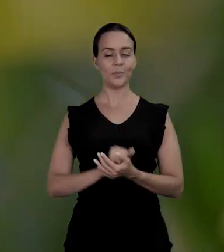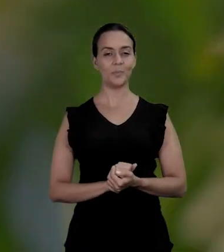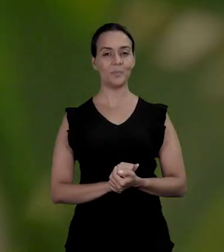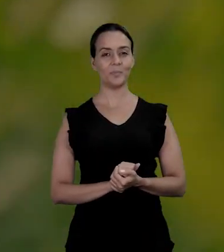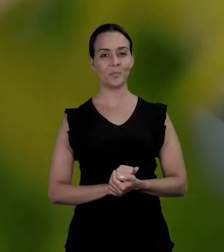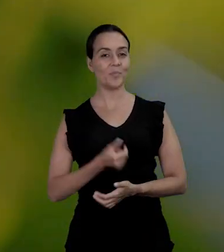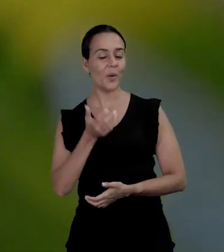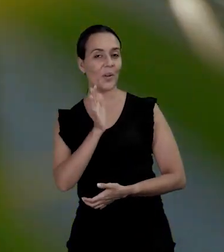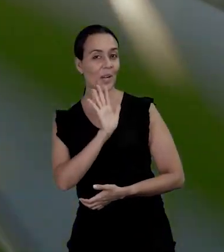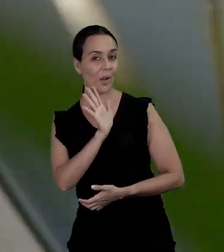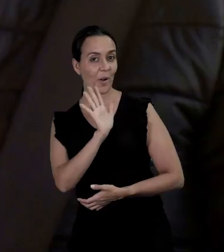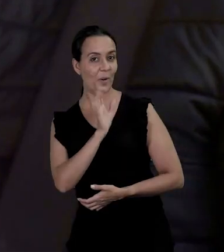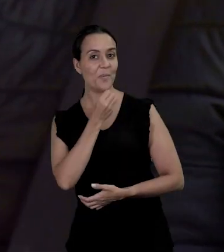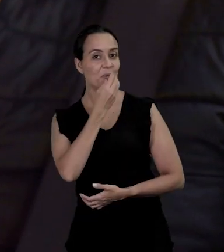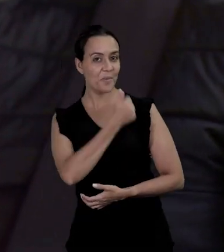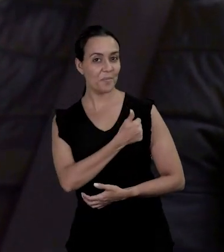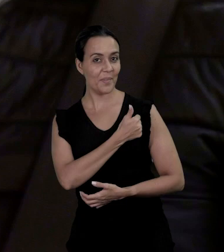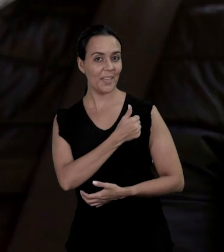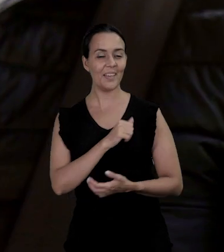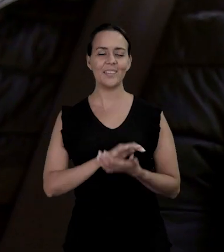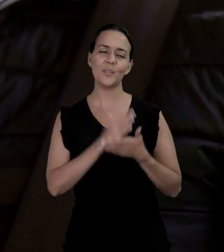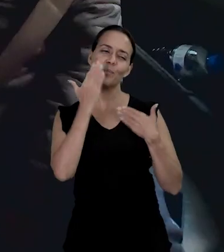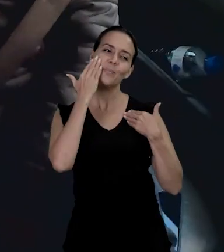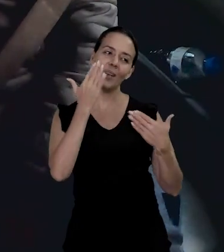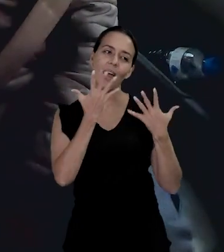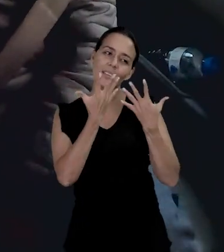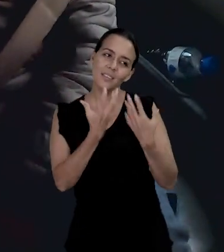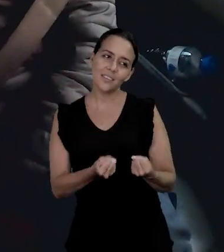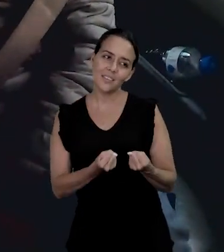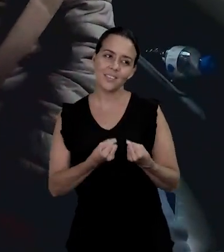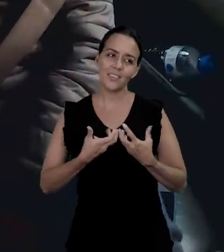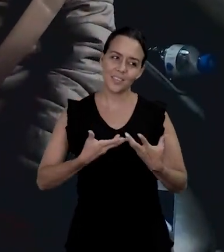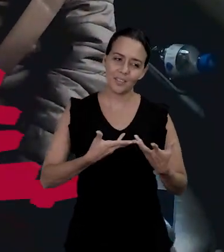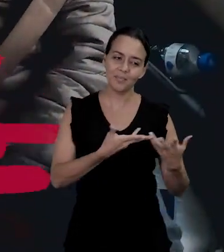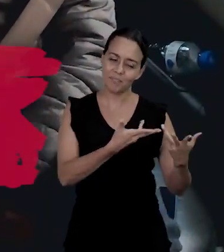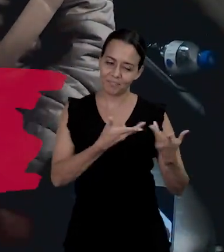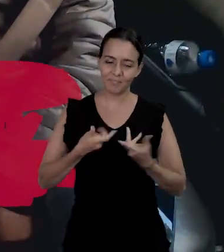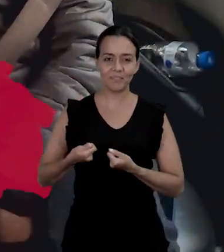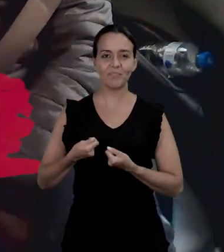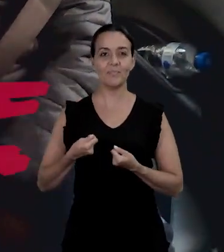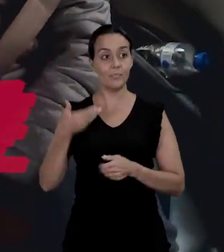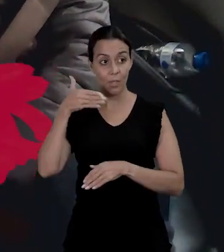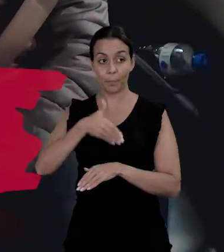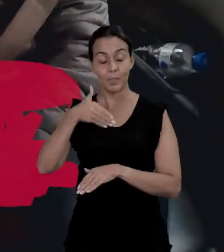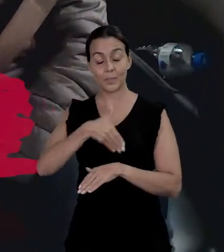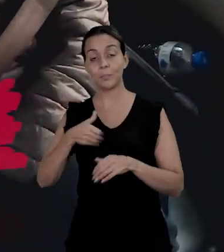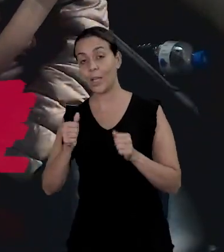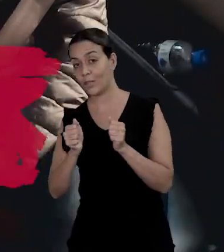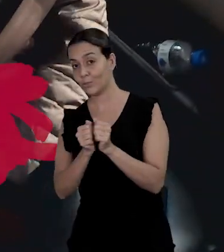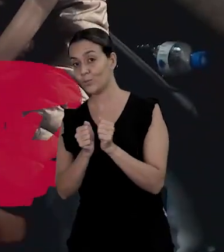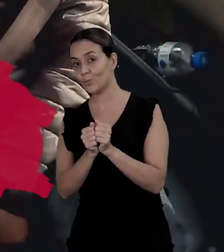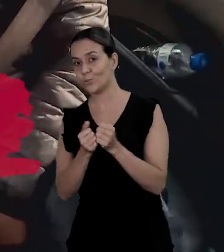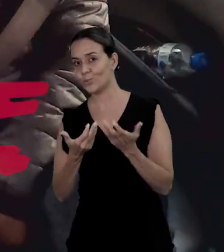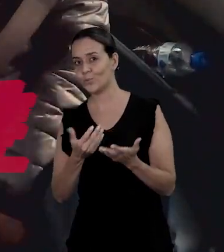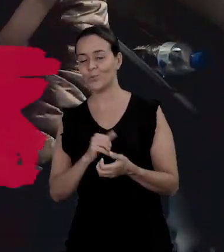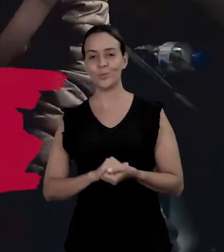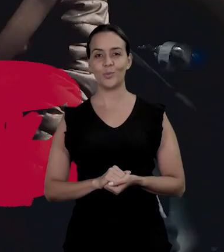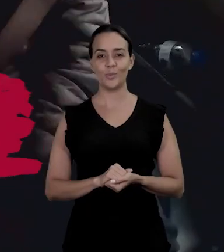honra. participar aqui com a gente. Uma grande honra estar com você. Porque a gente tem muito pontos em comum, acho que a gente trabalha, né, com essa questão da